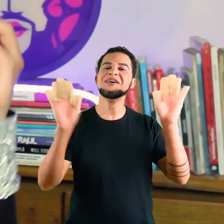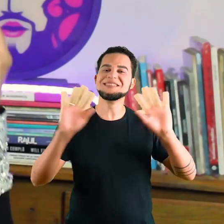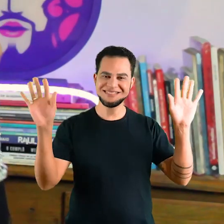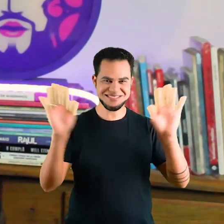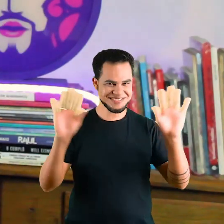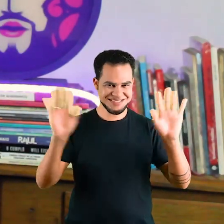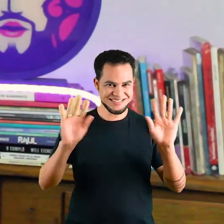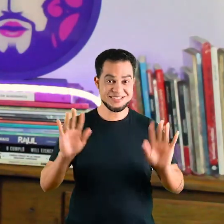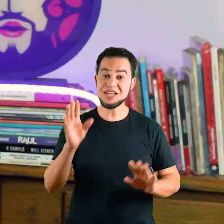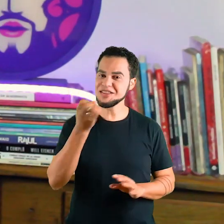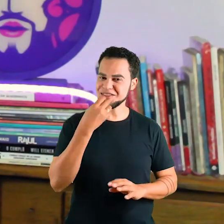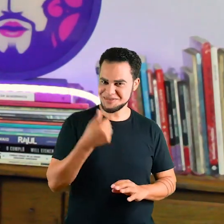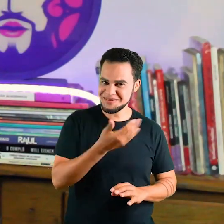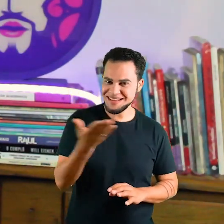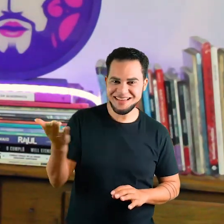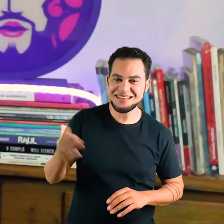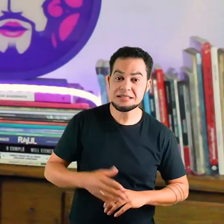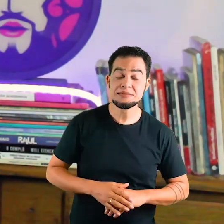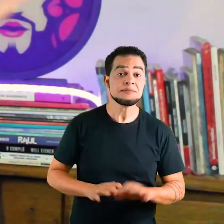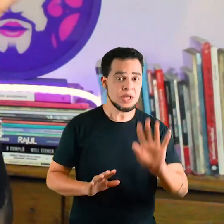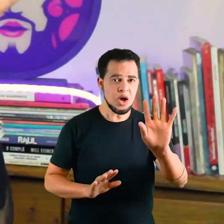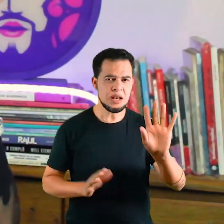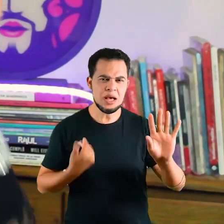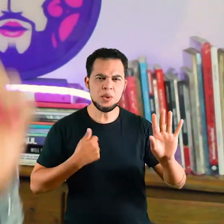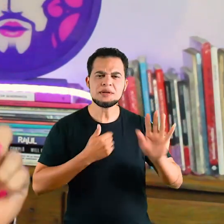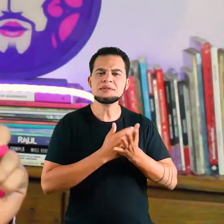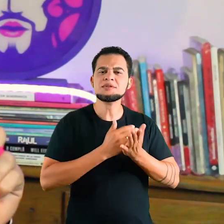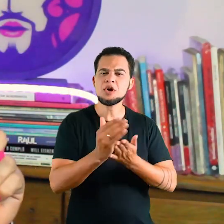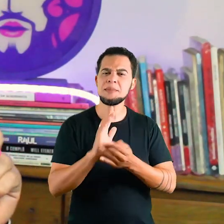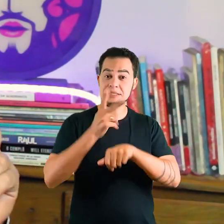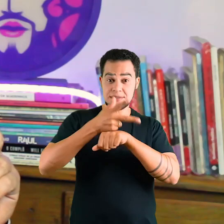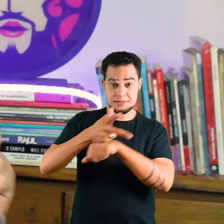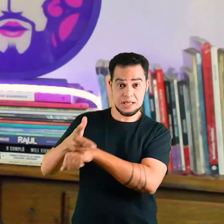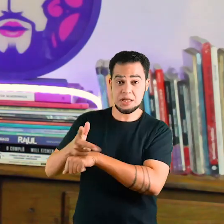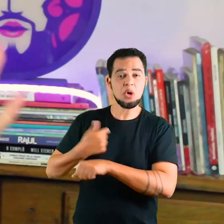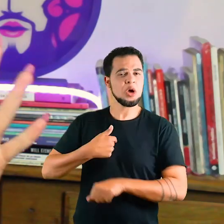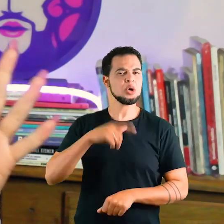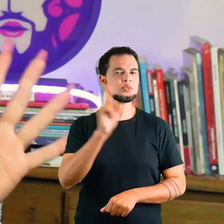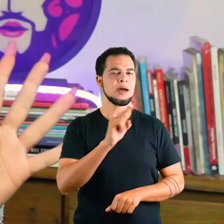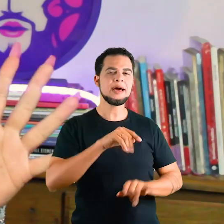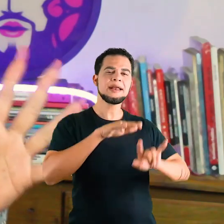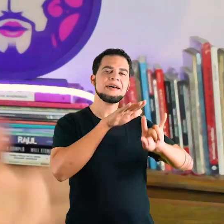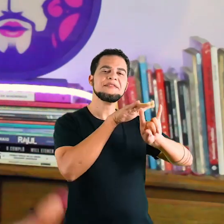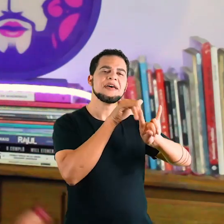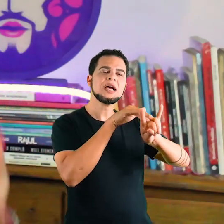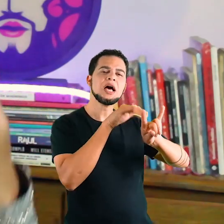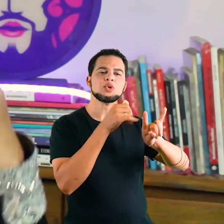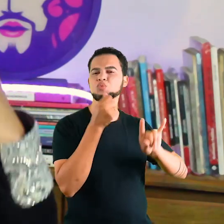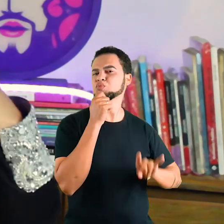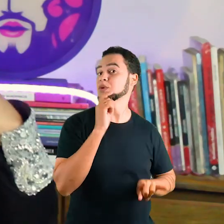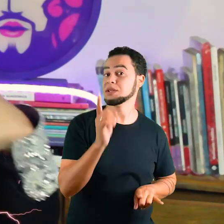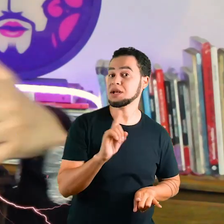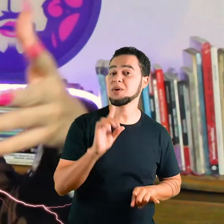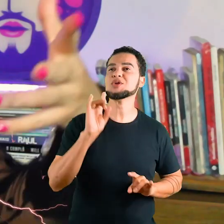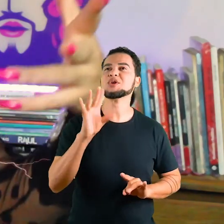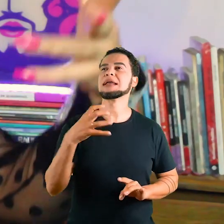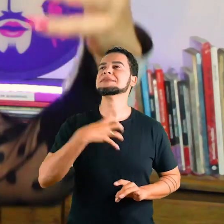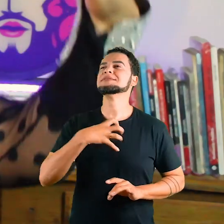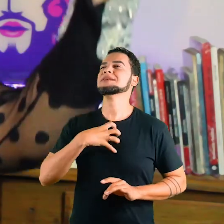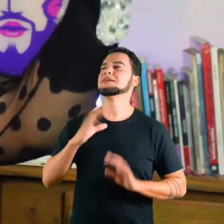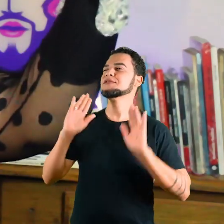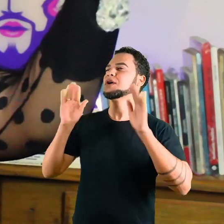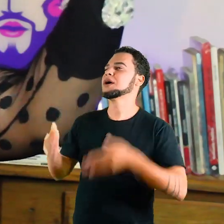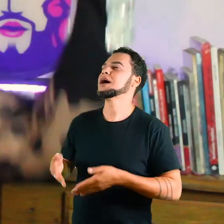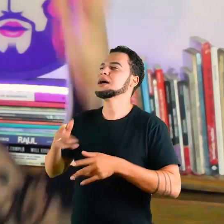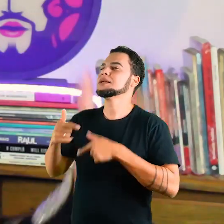Oi, gente! Tudo bem? Olha, quando eu comecei esse canal, eu não era vegana. Eu estava apenas na consciência mortal